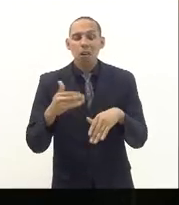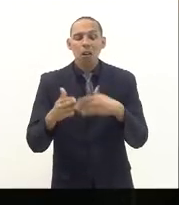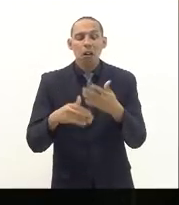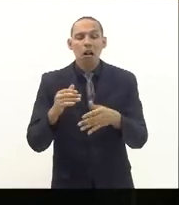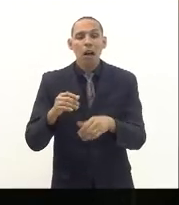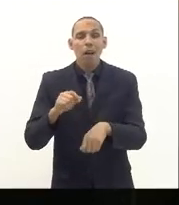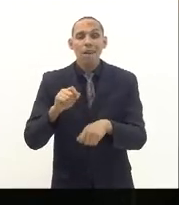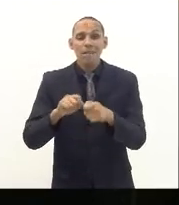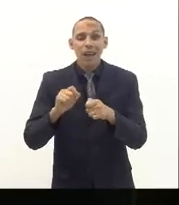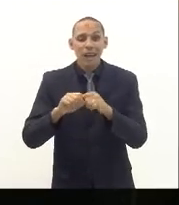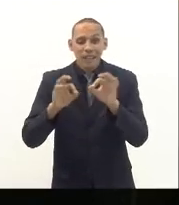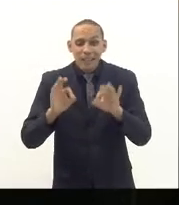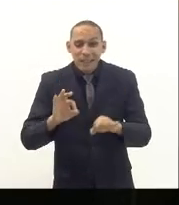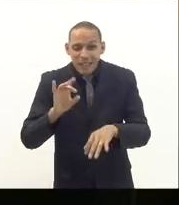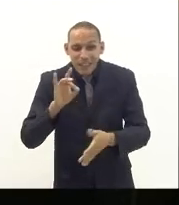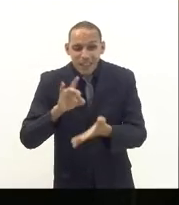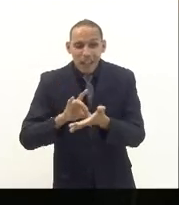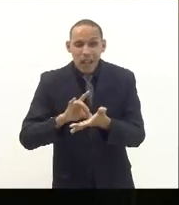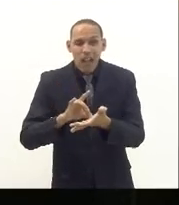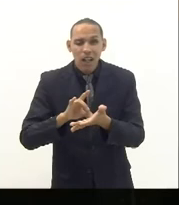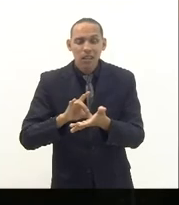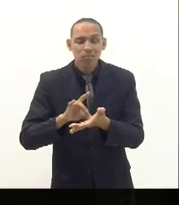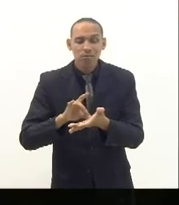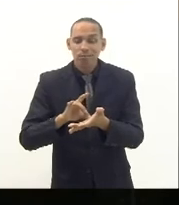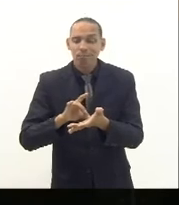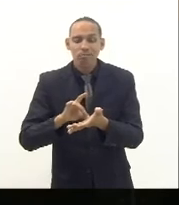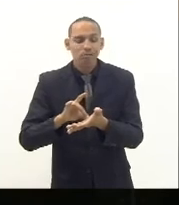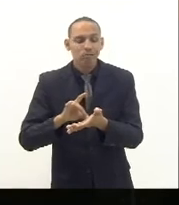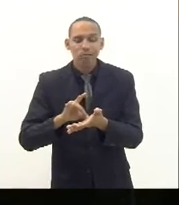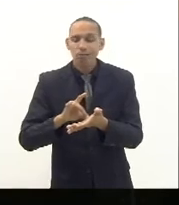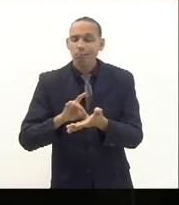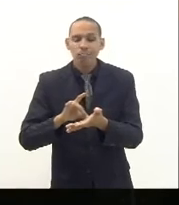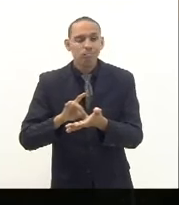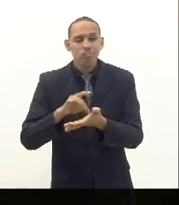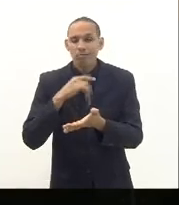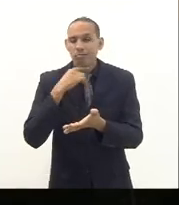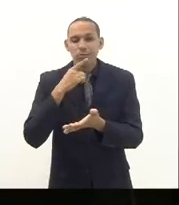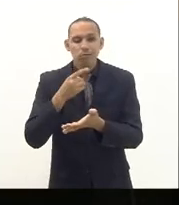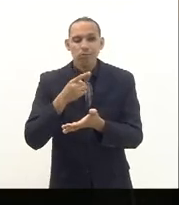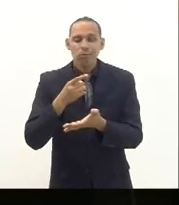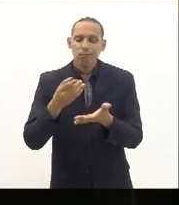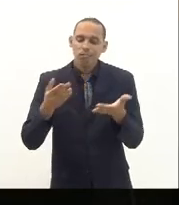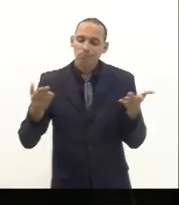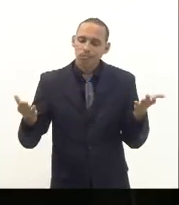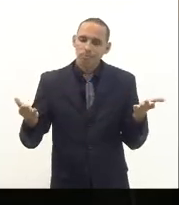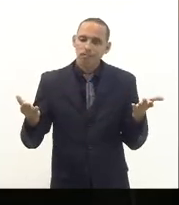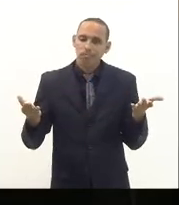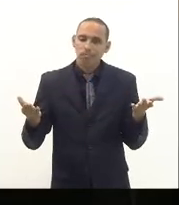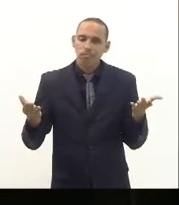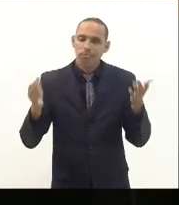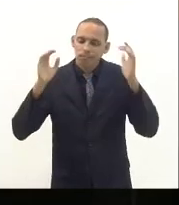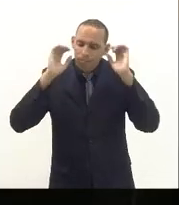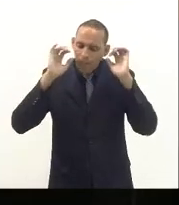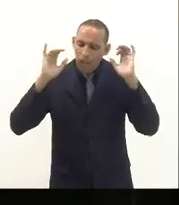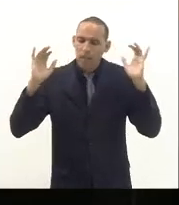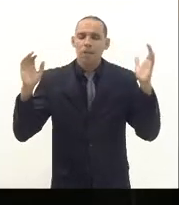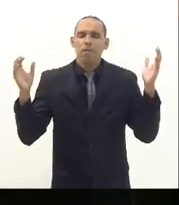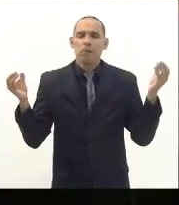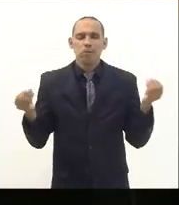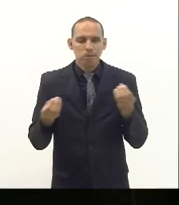colocar em prática mas sabemos perfeitamente que não é assim que funciona então quero trazer a reflexão